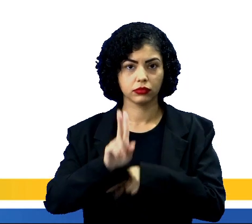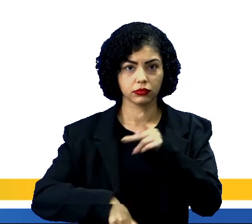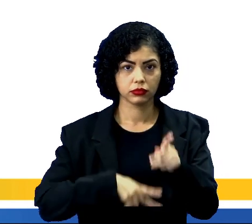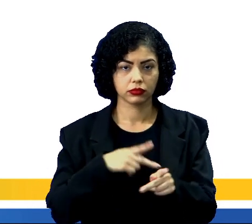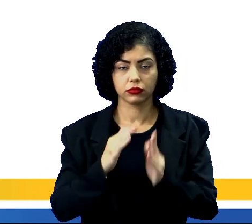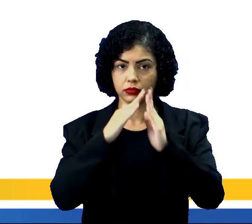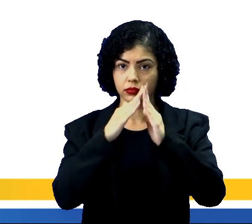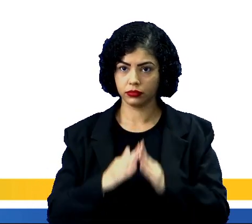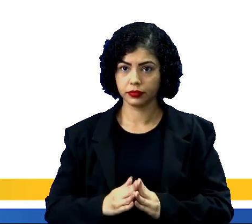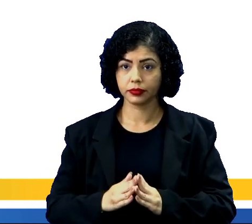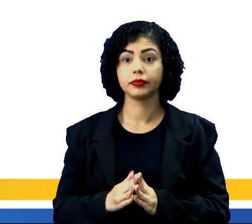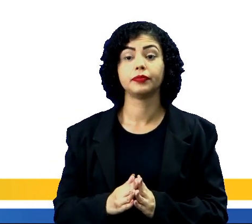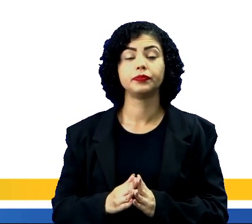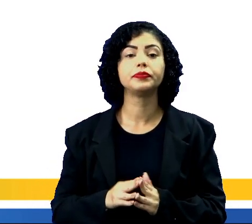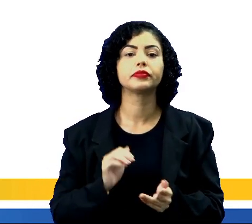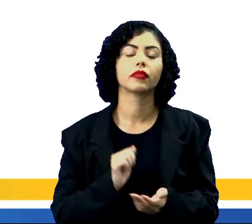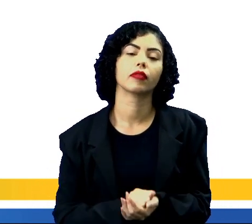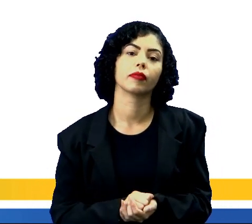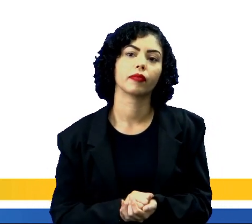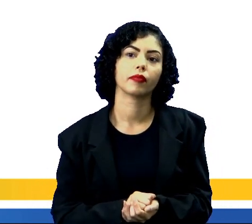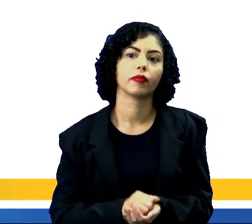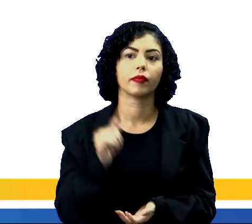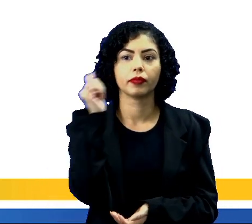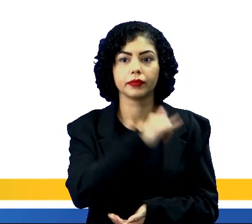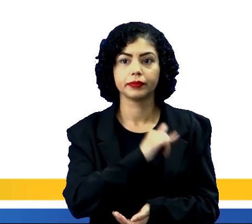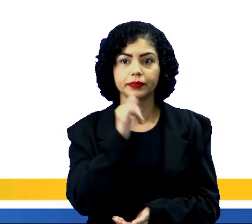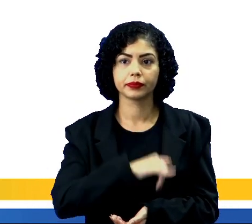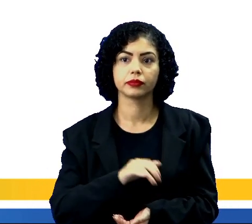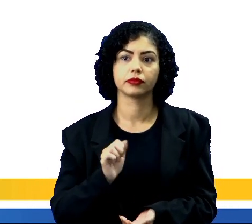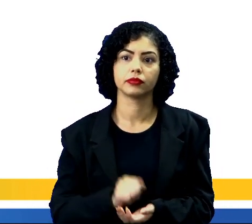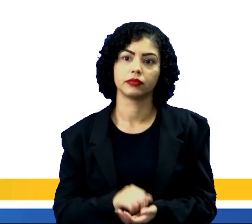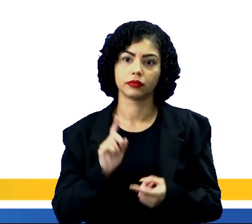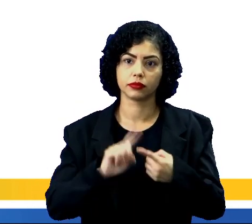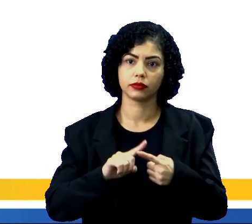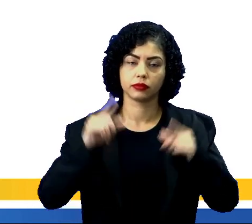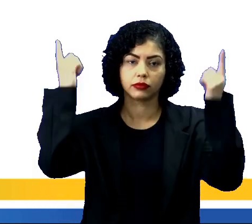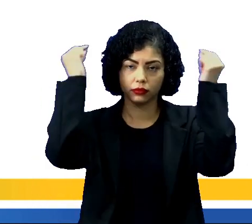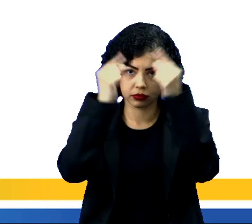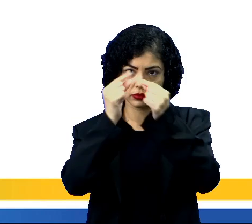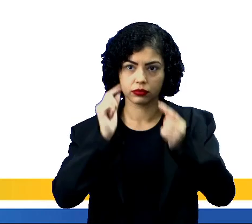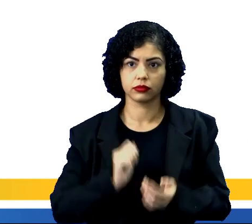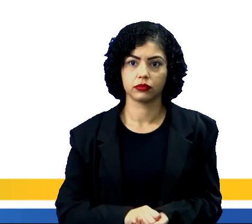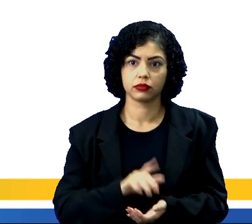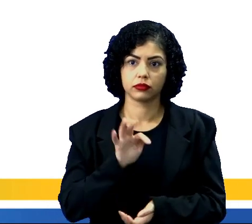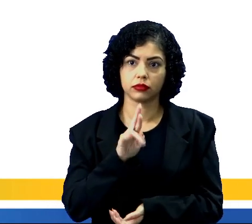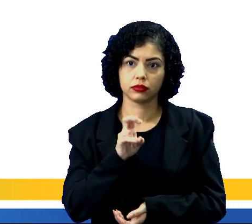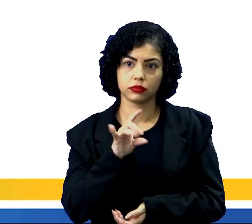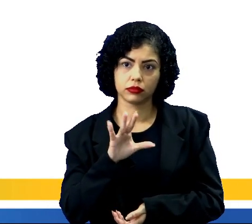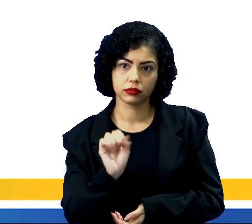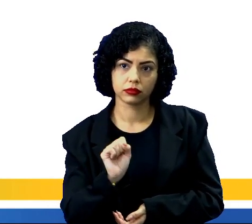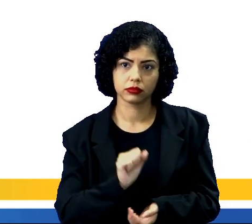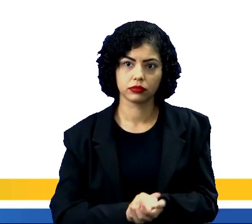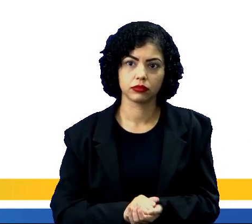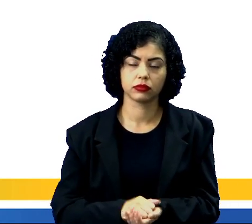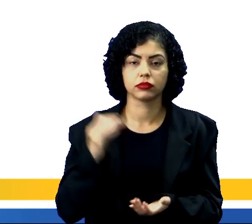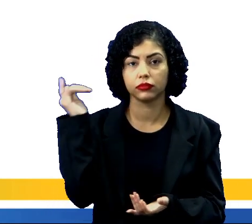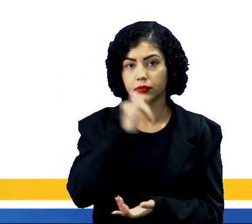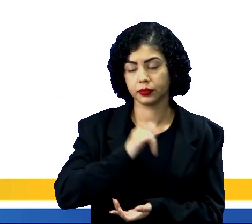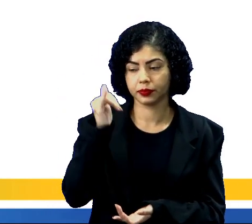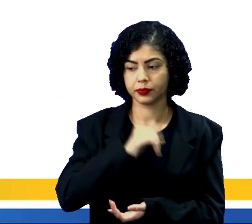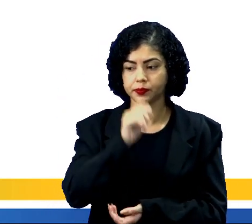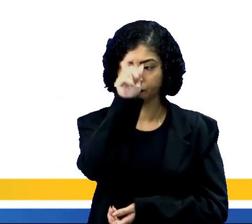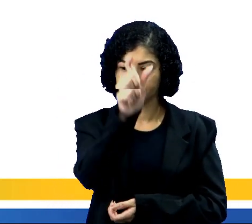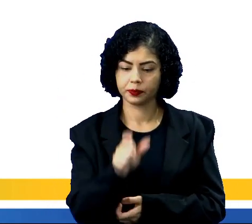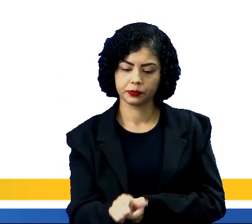foram habitar na região da Península Itálica, que são os gregos, os etruscos e os